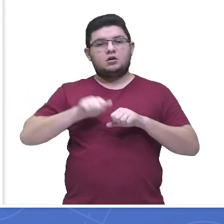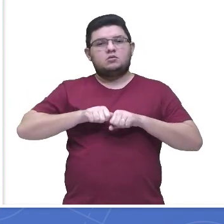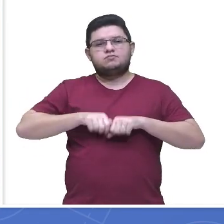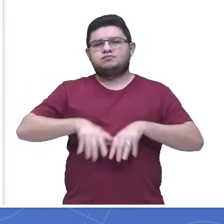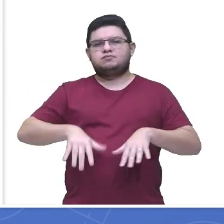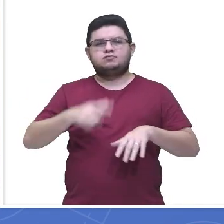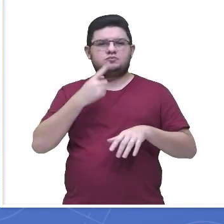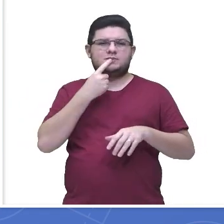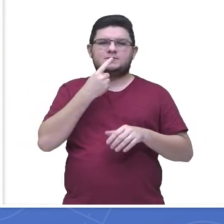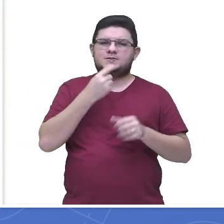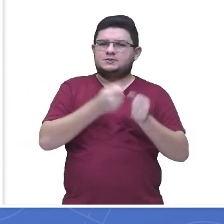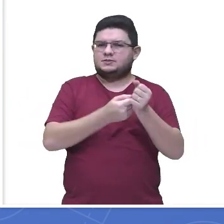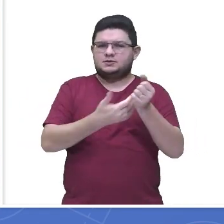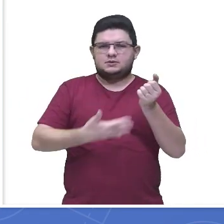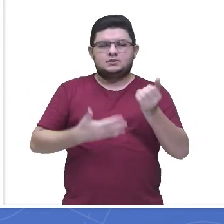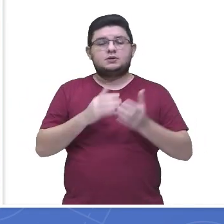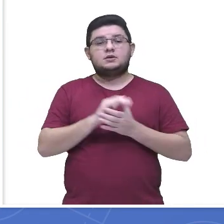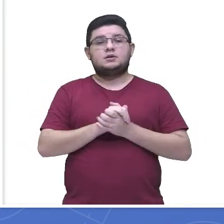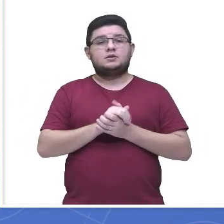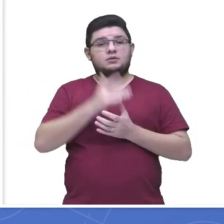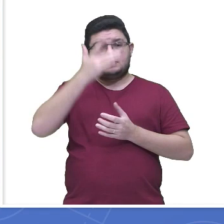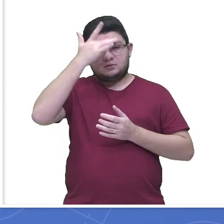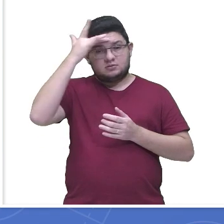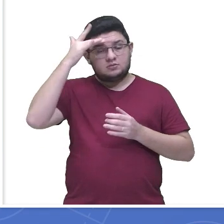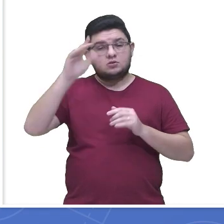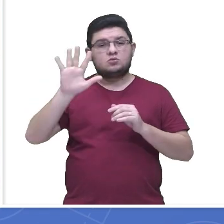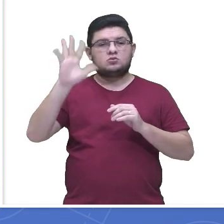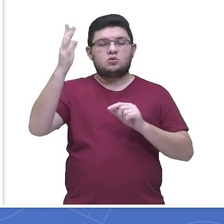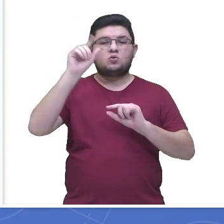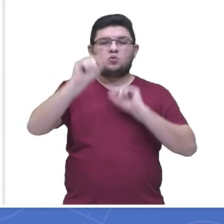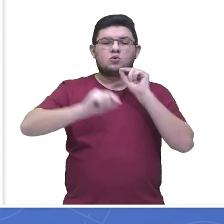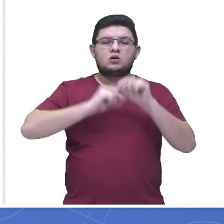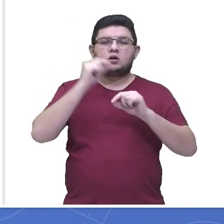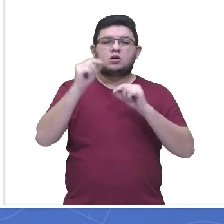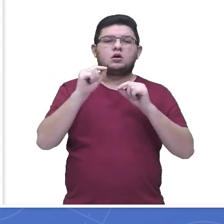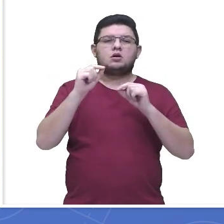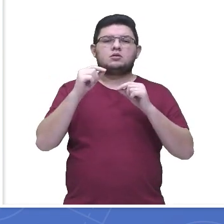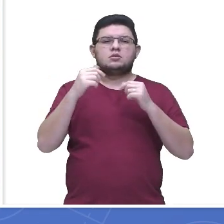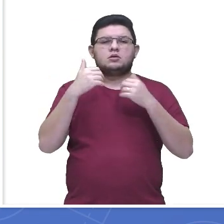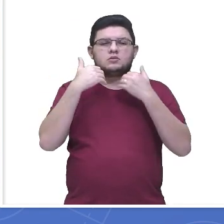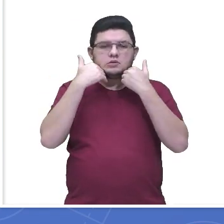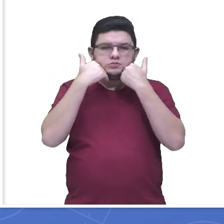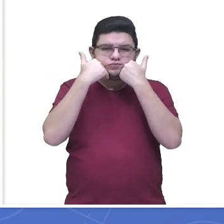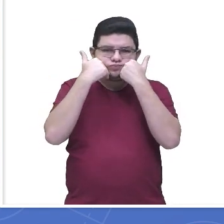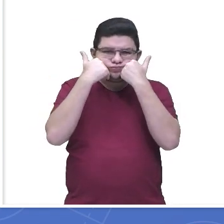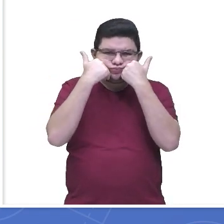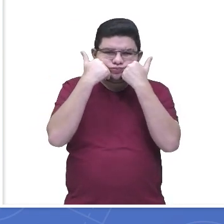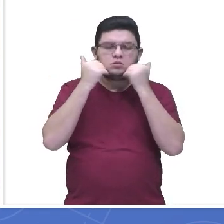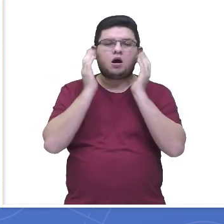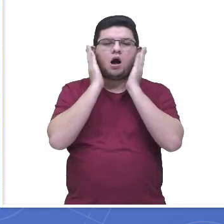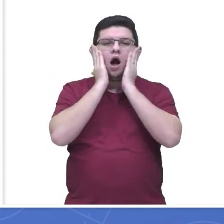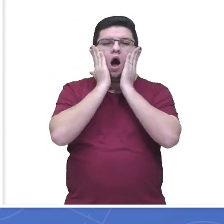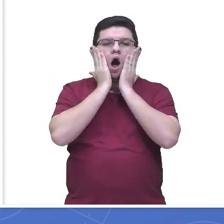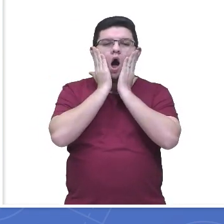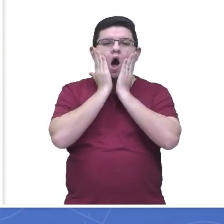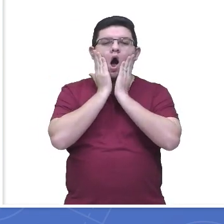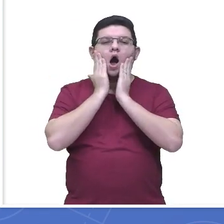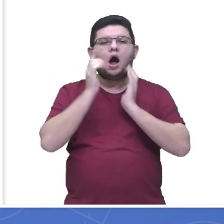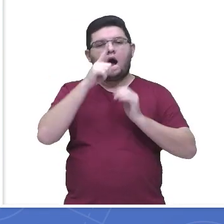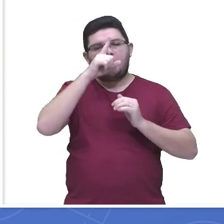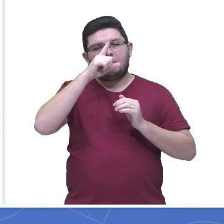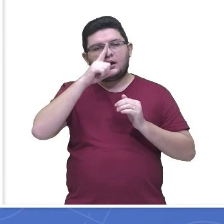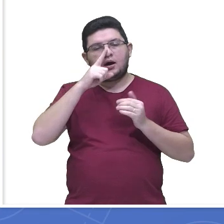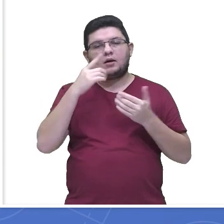aí ele apresenta também, a pessoa passa a apresentar quadros de anemia, por isso que ela fica um pouco amarelada, né? Justamente por causa desse